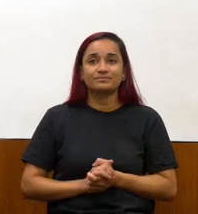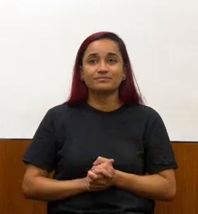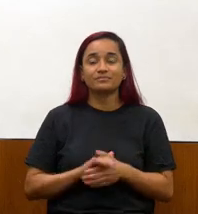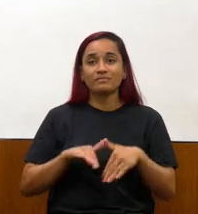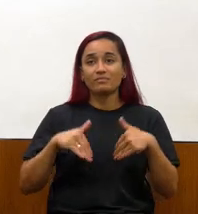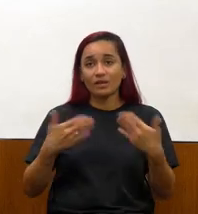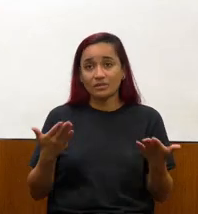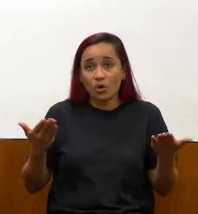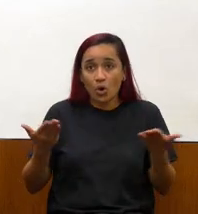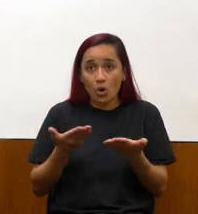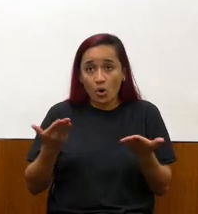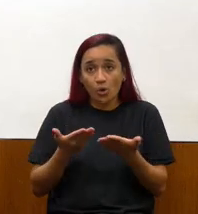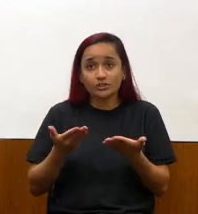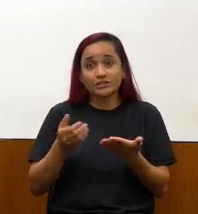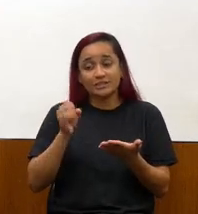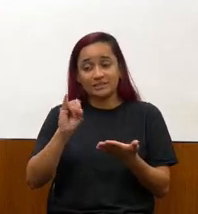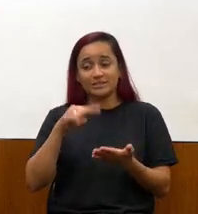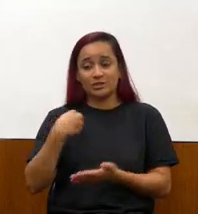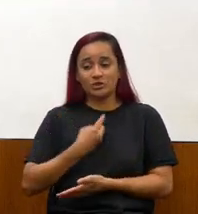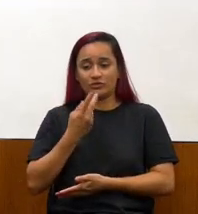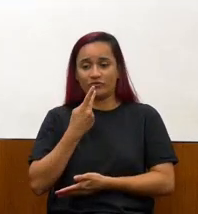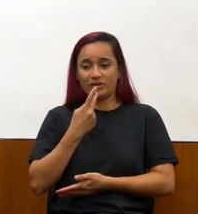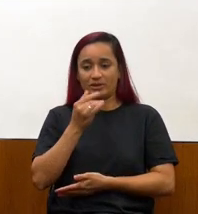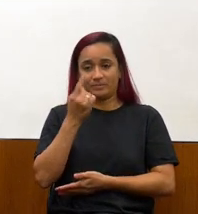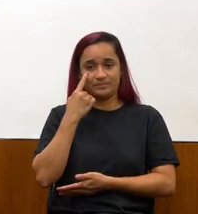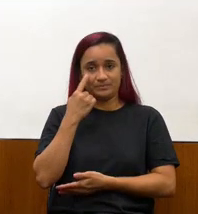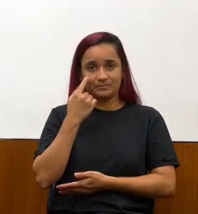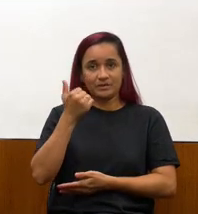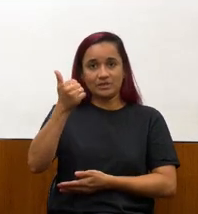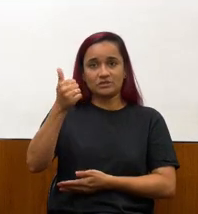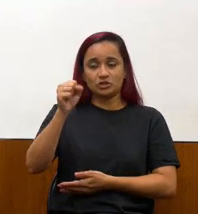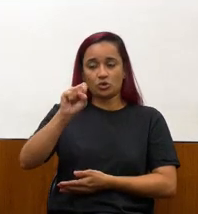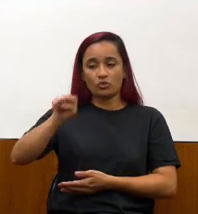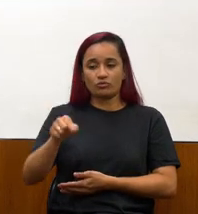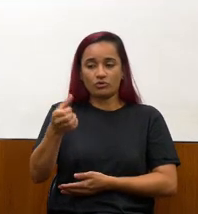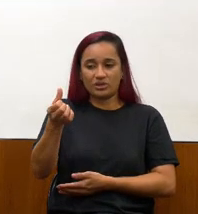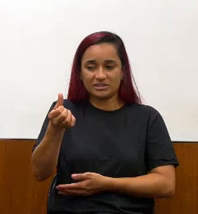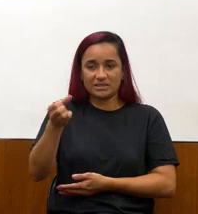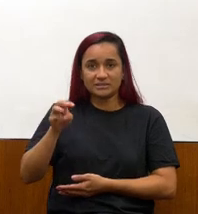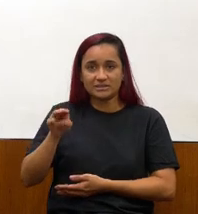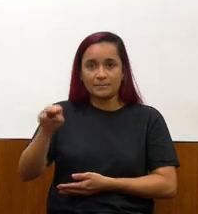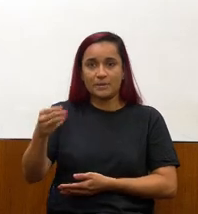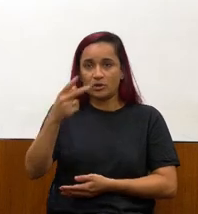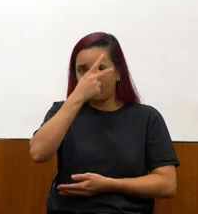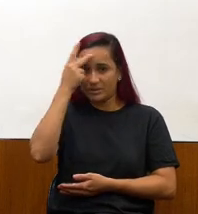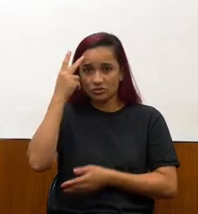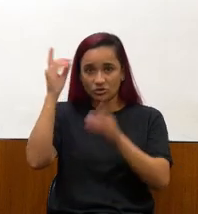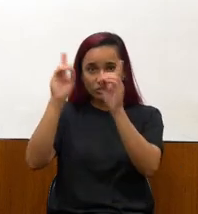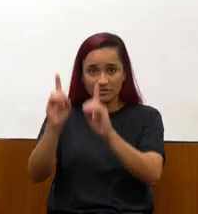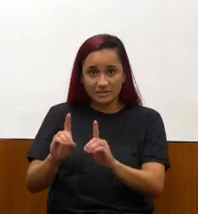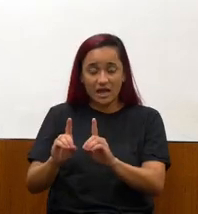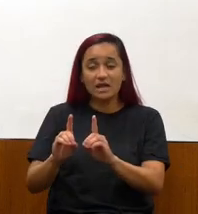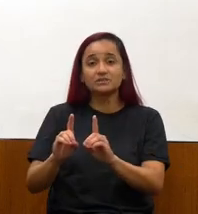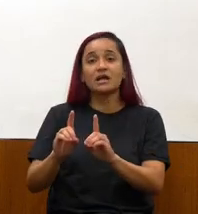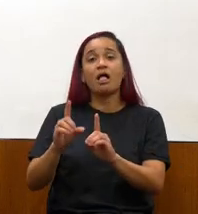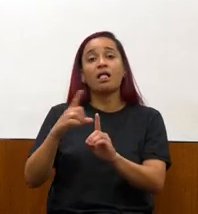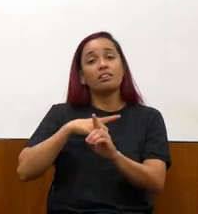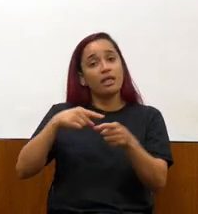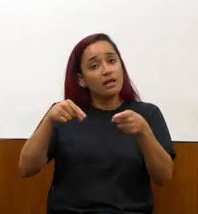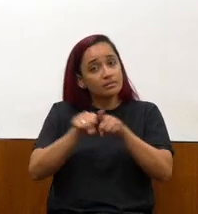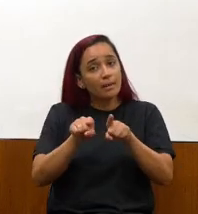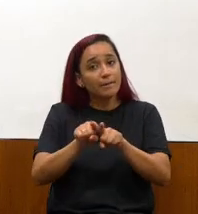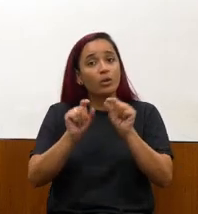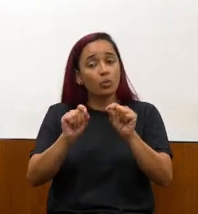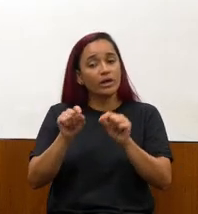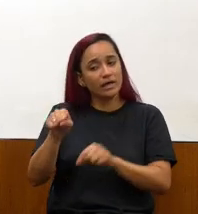Hoje, então, se a gente fala que 18,6 milhões de pessoas no Brasil possuem algum tipo de deficiência, a gente tem que lembrar que 18 milhões de pessoas também possuem